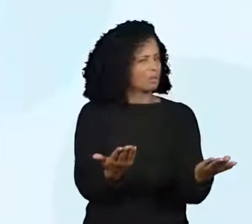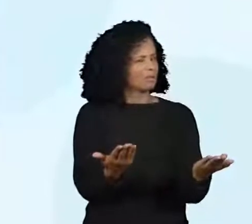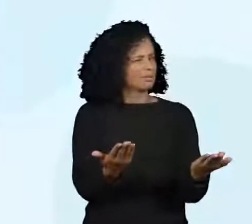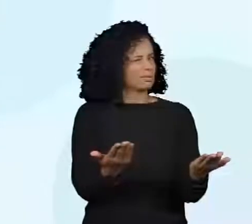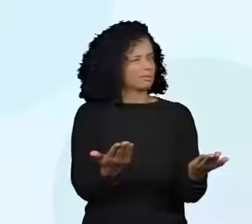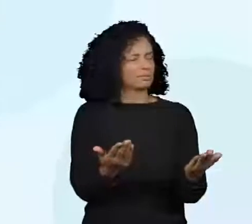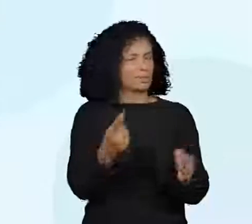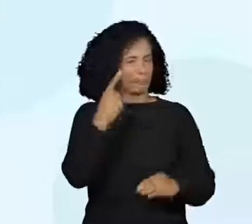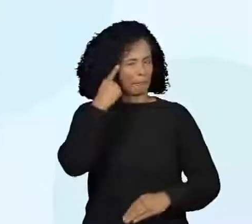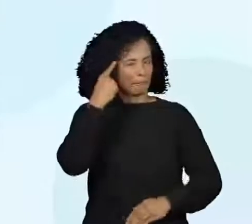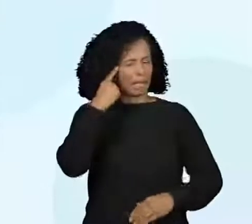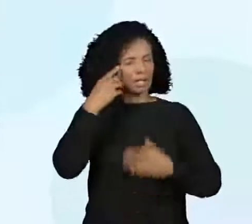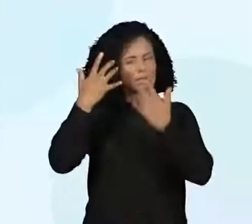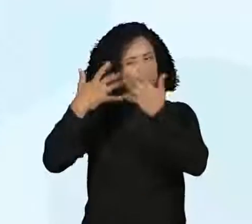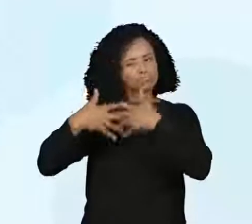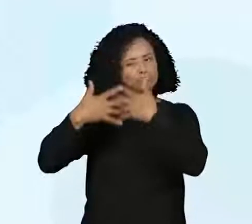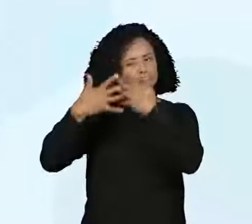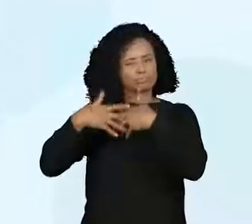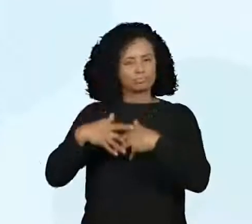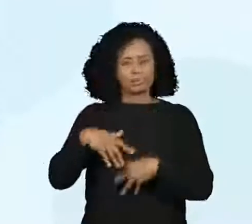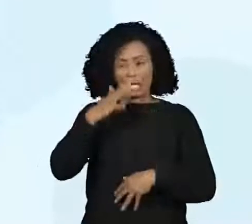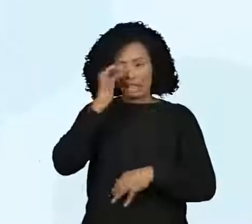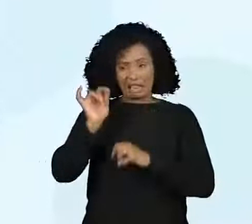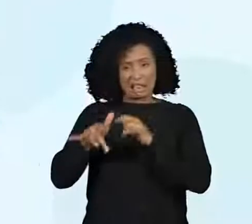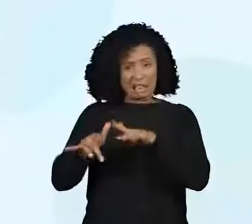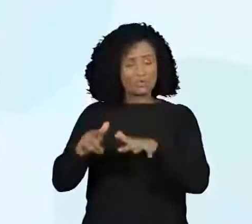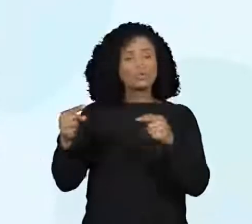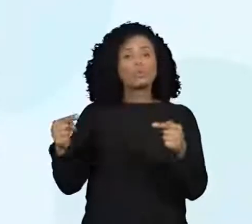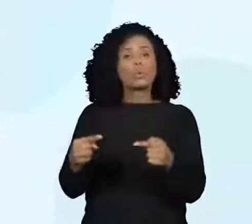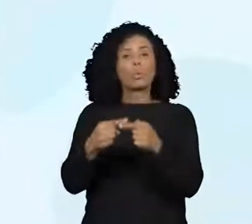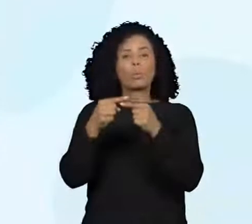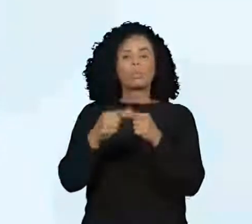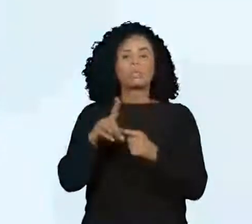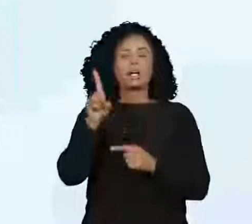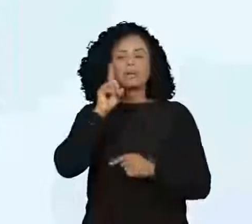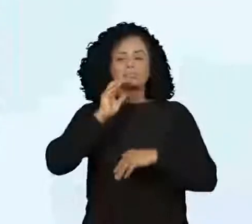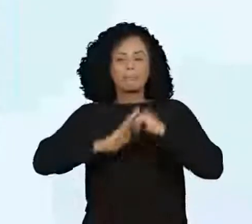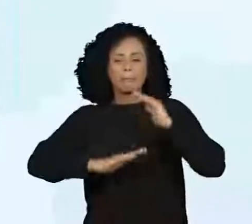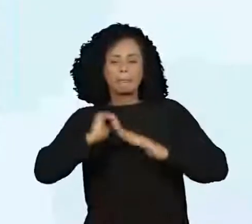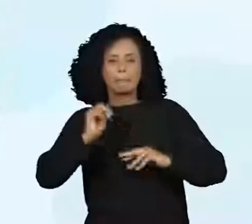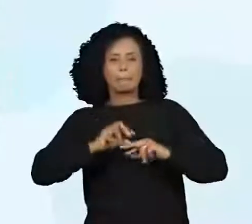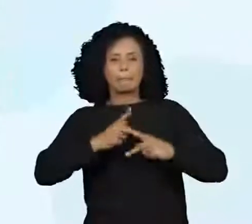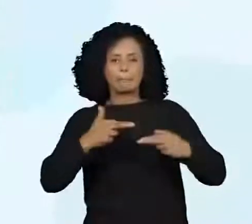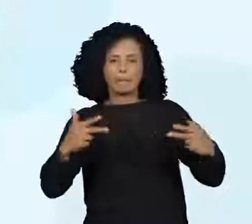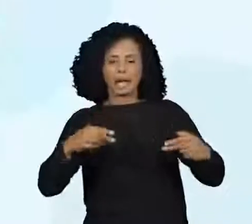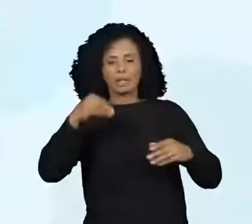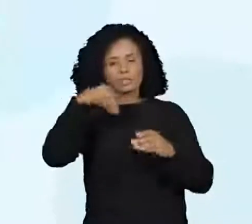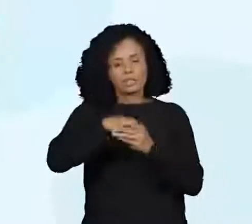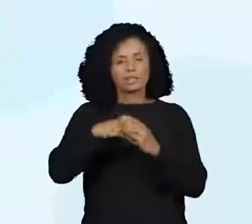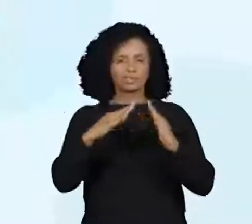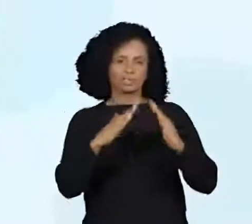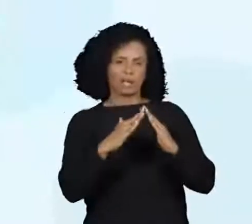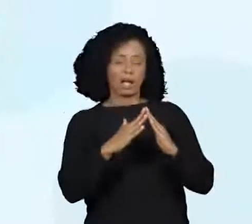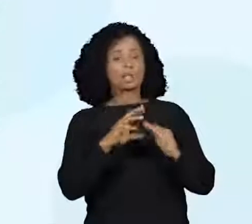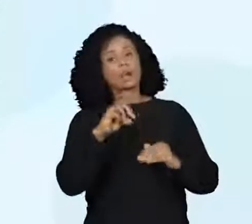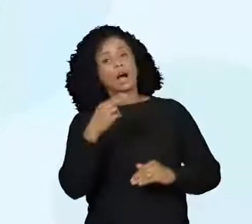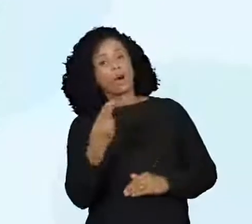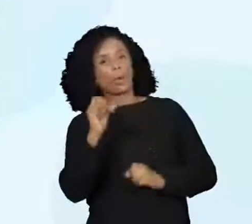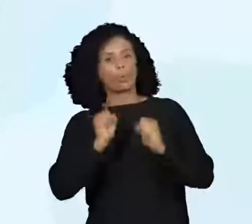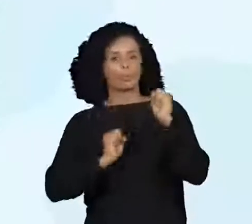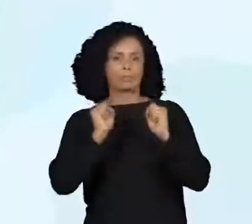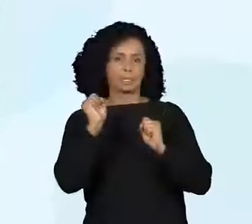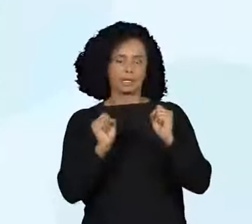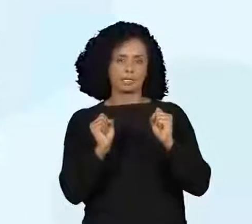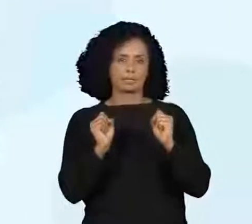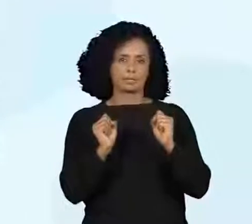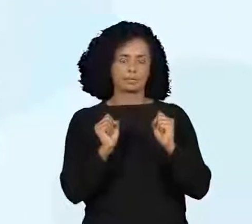Lixo é decorrente das atividades domésticas ou industriais. Pode ser